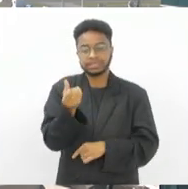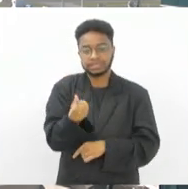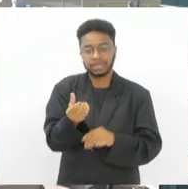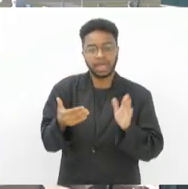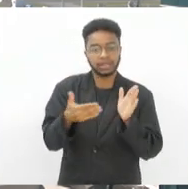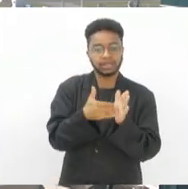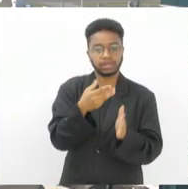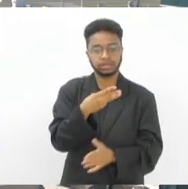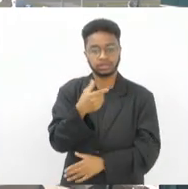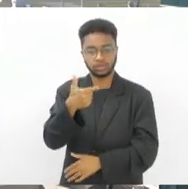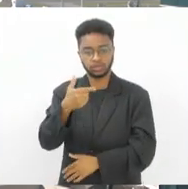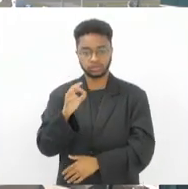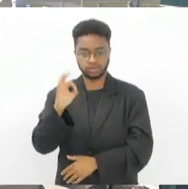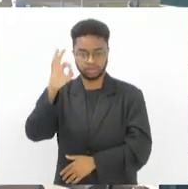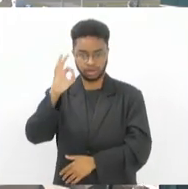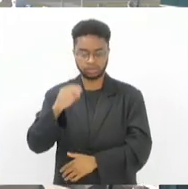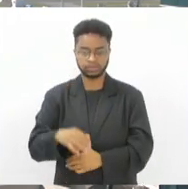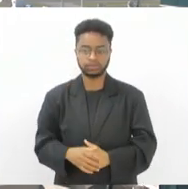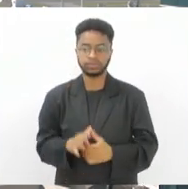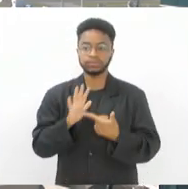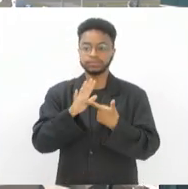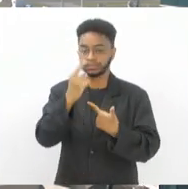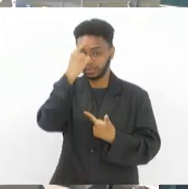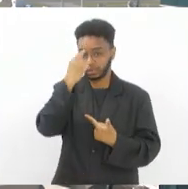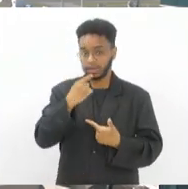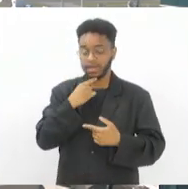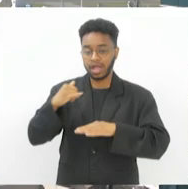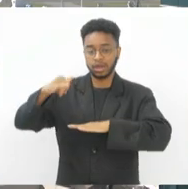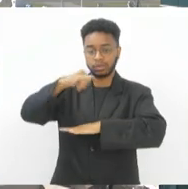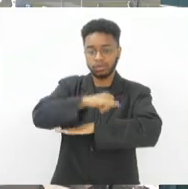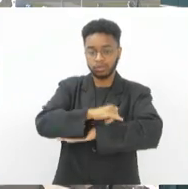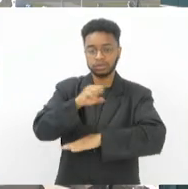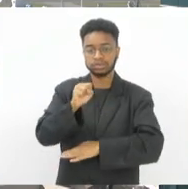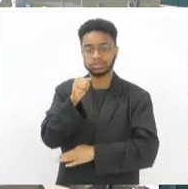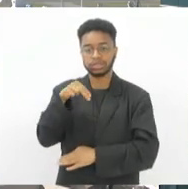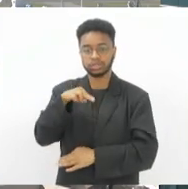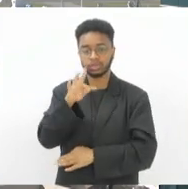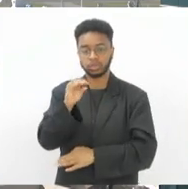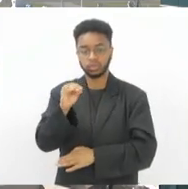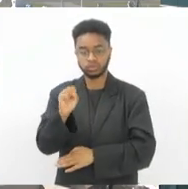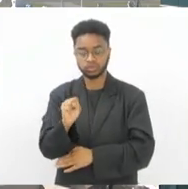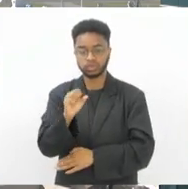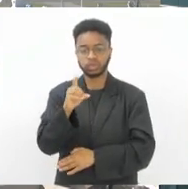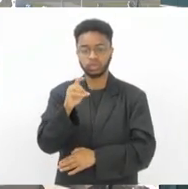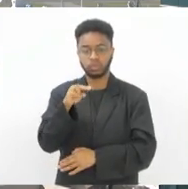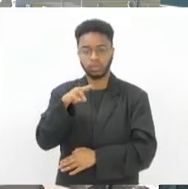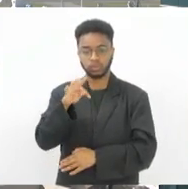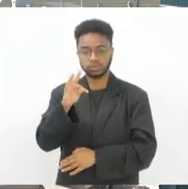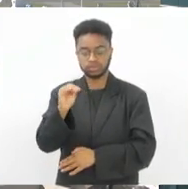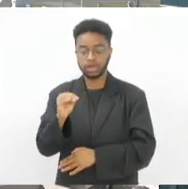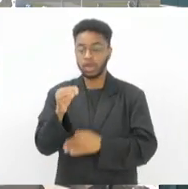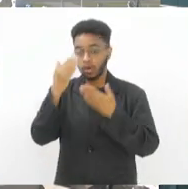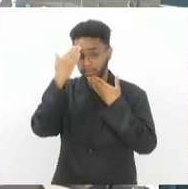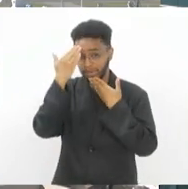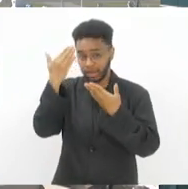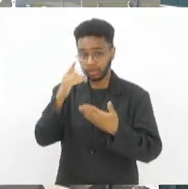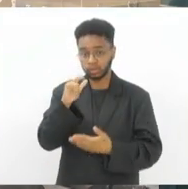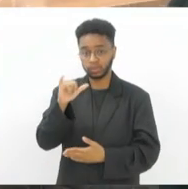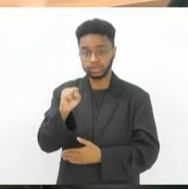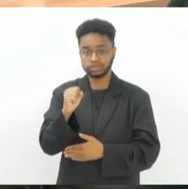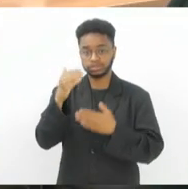16 a 32 graus. Imagens aí do aeroporto Santos Dumont. Lindas imagens. Obrigado, Luiz Augusto, pelas imagens de